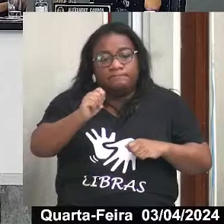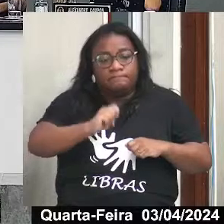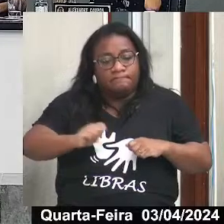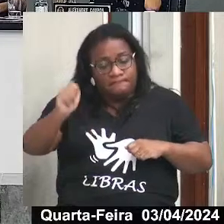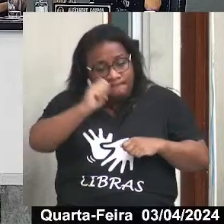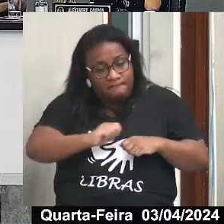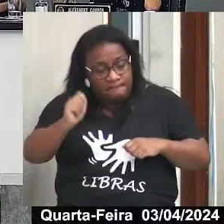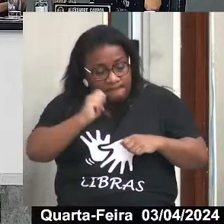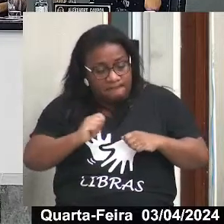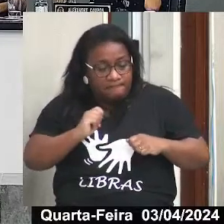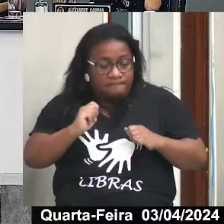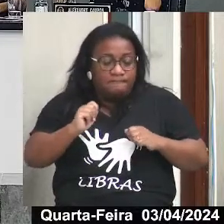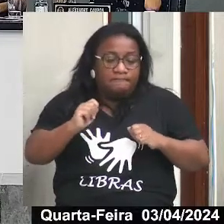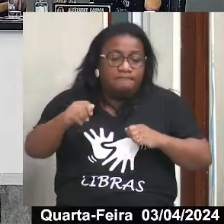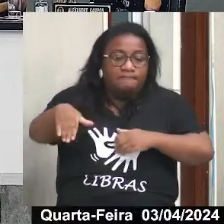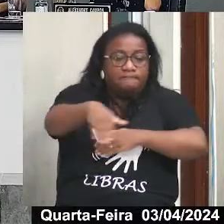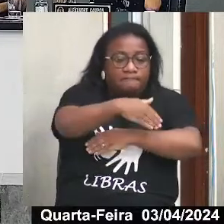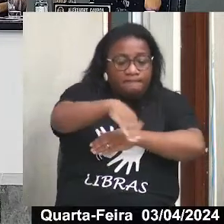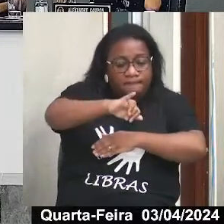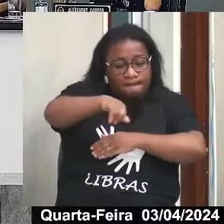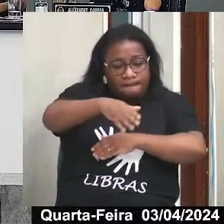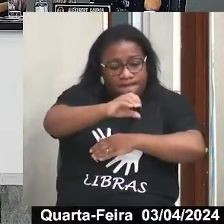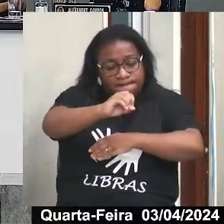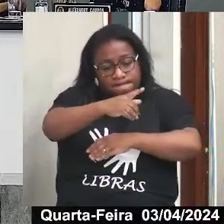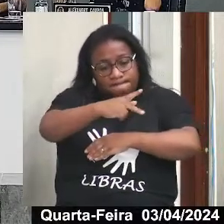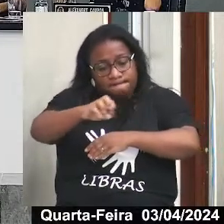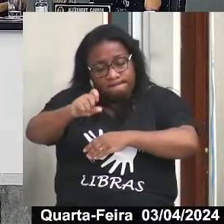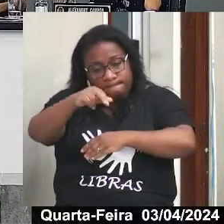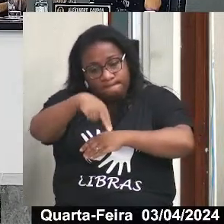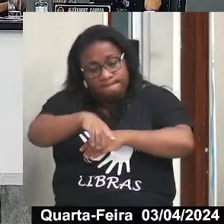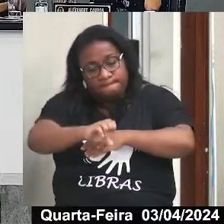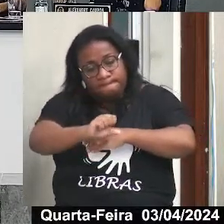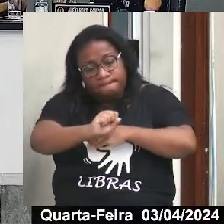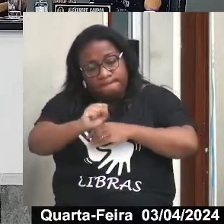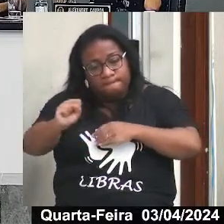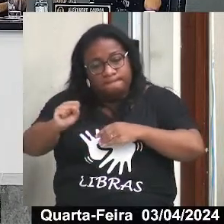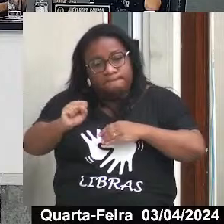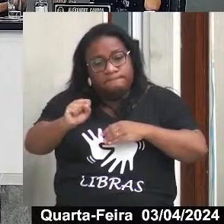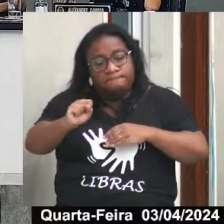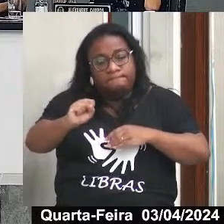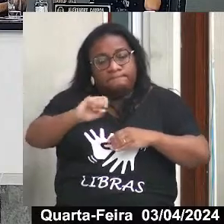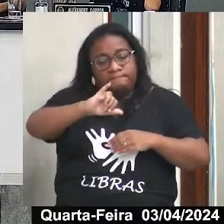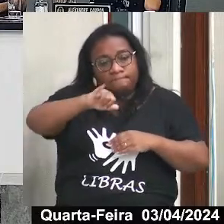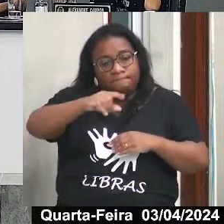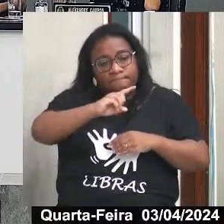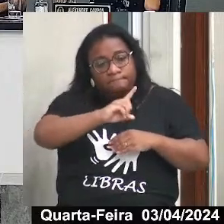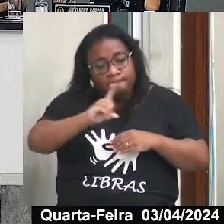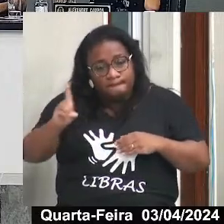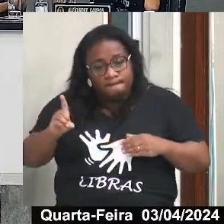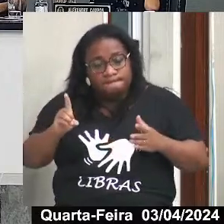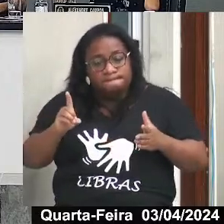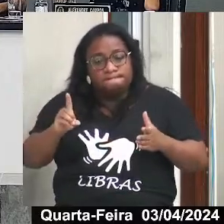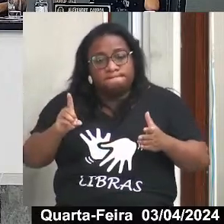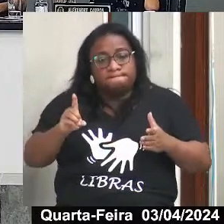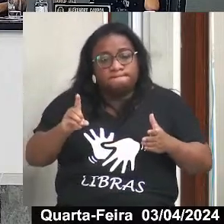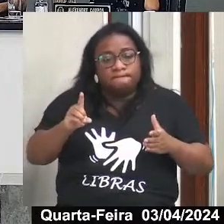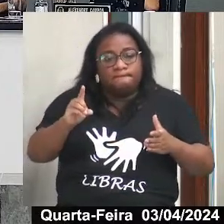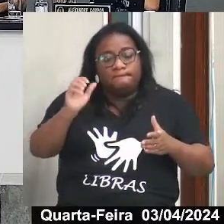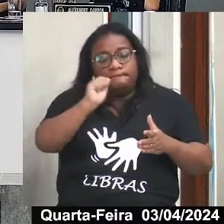das 11 às 14 horas, na Avenida João Paulo II, número 319, Jardim Flórida, em Embu das